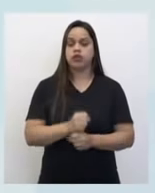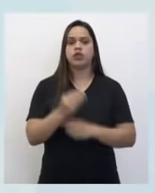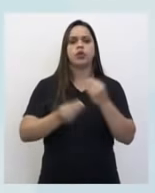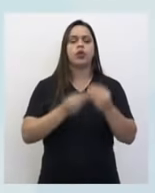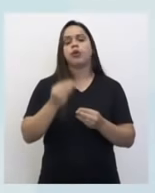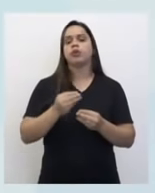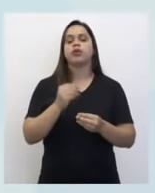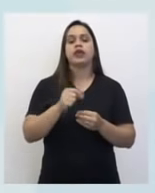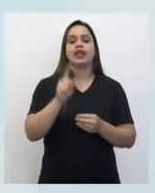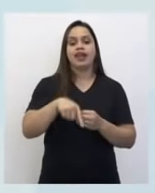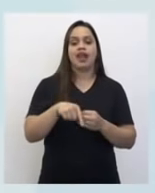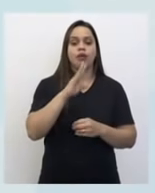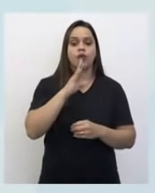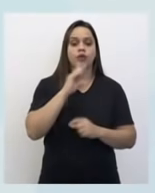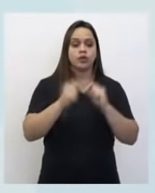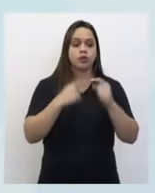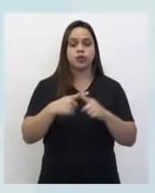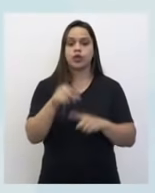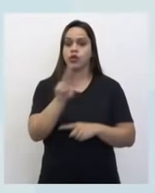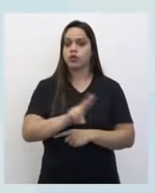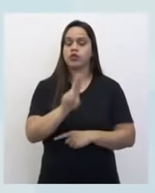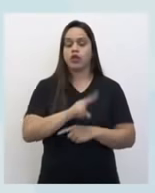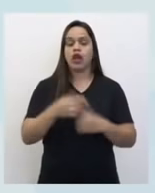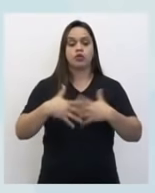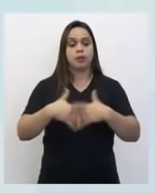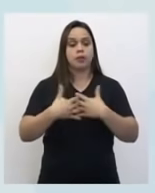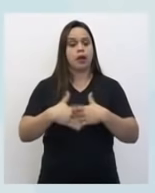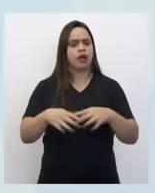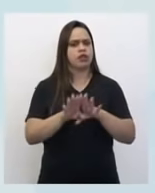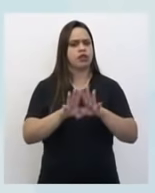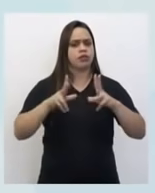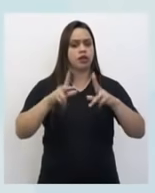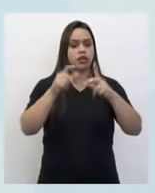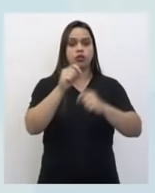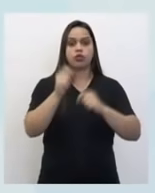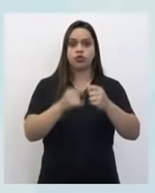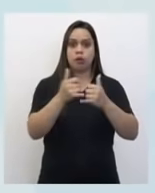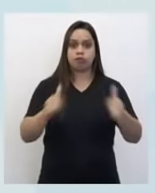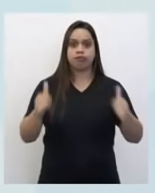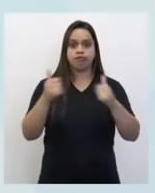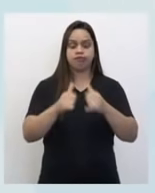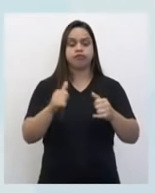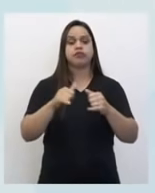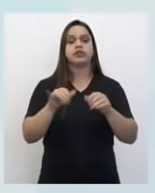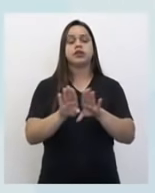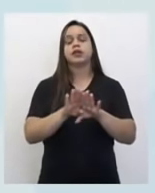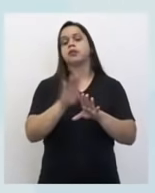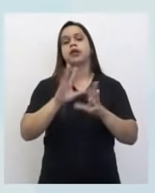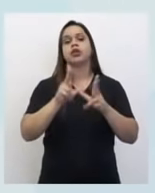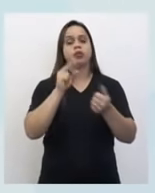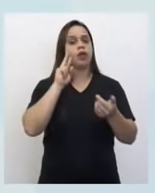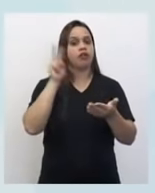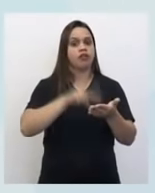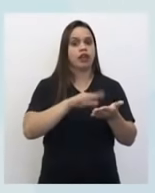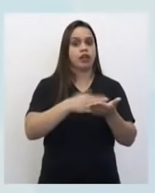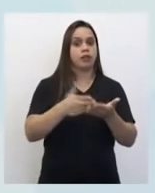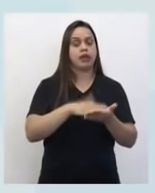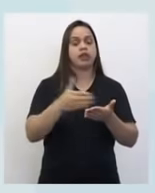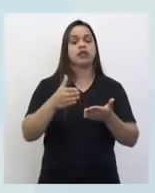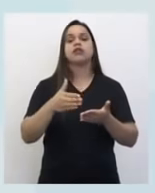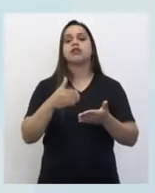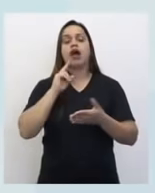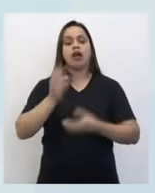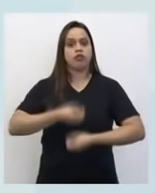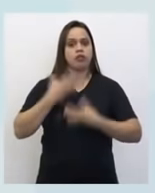conhecido por ser utilizado em máquinas, né, circuitos eletrônicos para interpretar informações, né, executar ação por meio